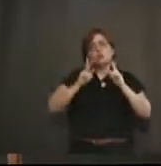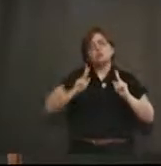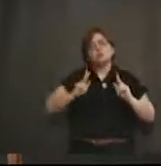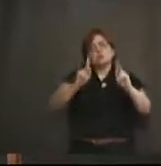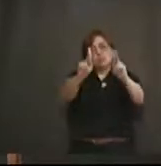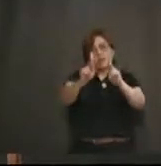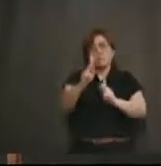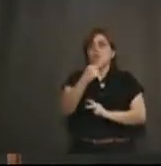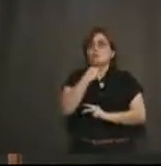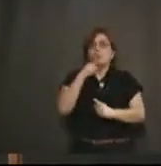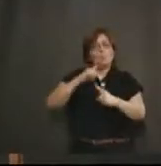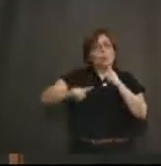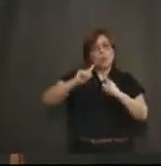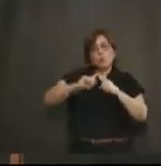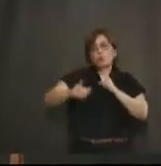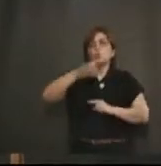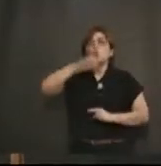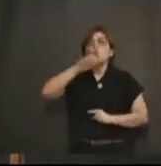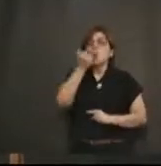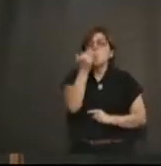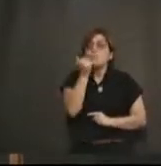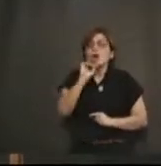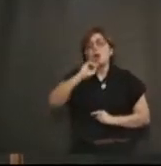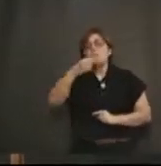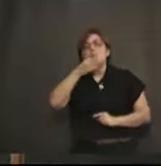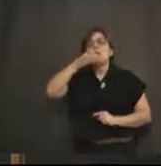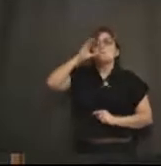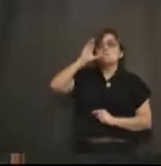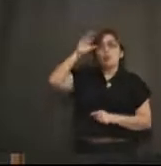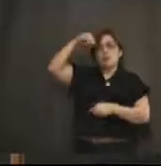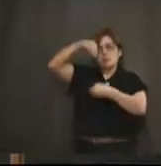consumir alimentos ou bebidas dentro deste auditório.